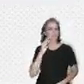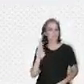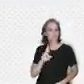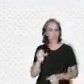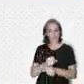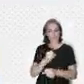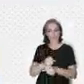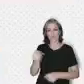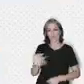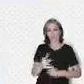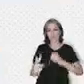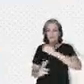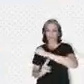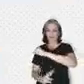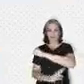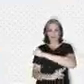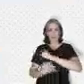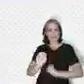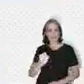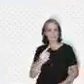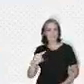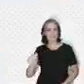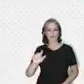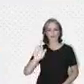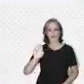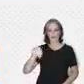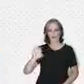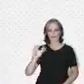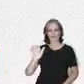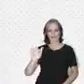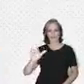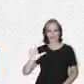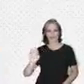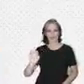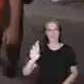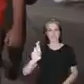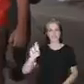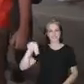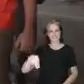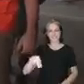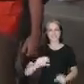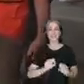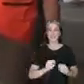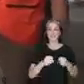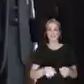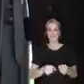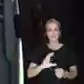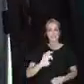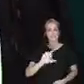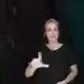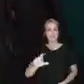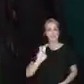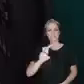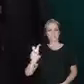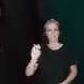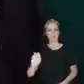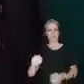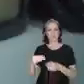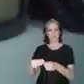reais para a construção da nova ponte em São Gonçalo do Amarante, no Rio Grande do Norte. Defesa Civil. 550